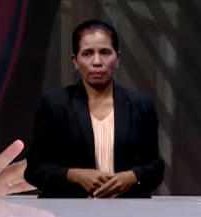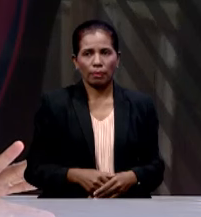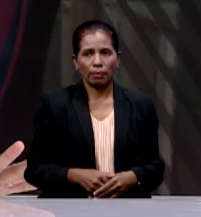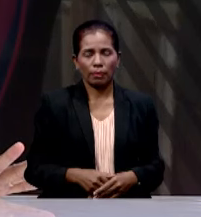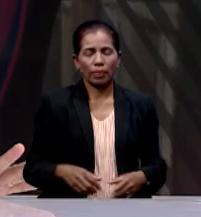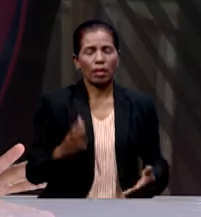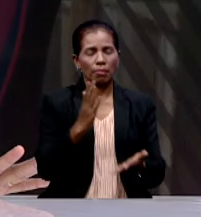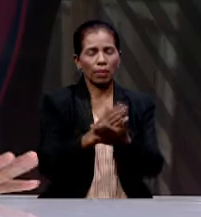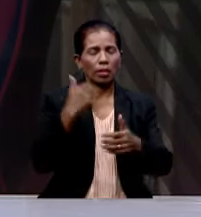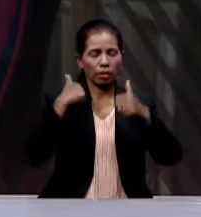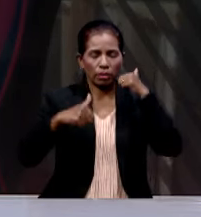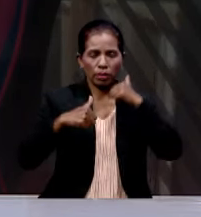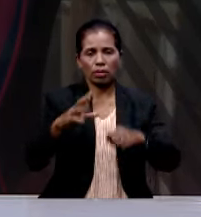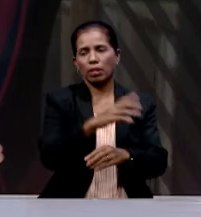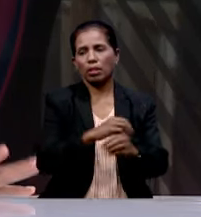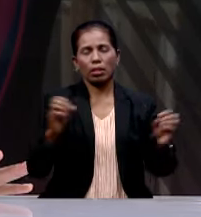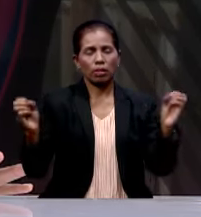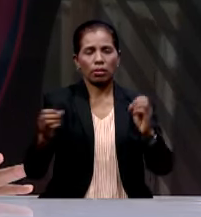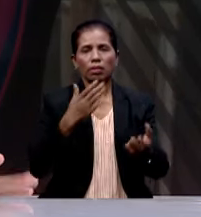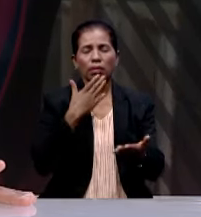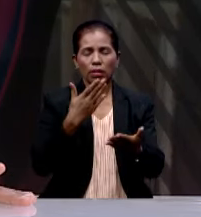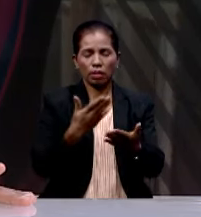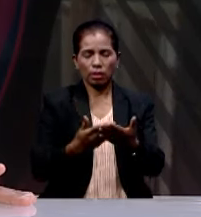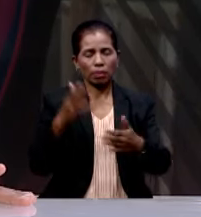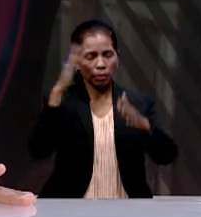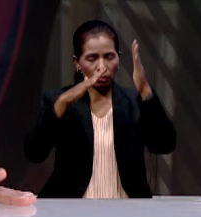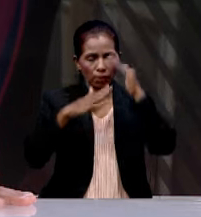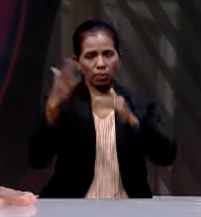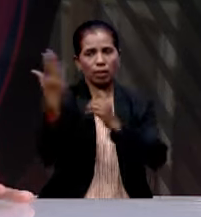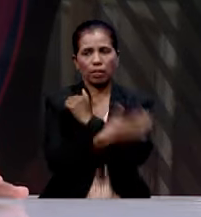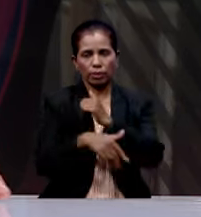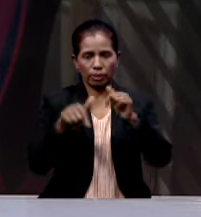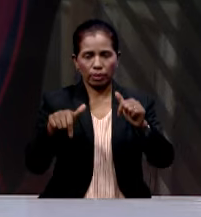suspende a atividade marcial ou solução ou de resolve o problema irá larang.